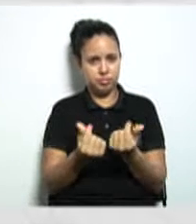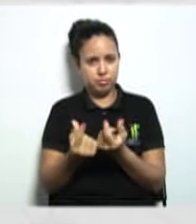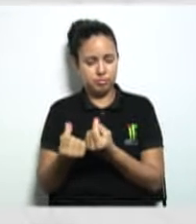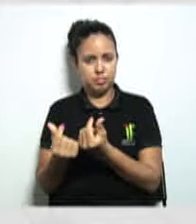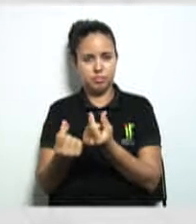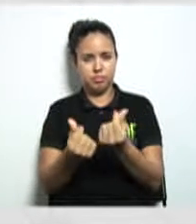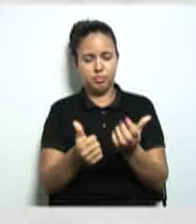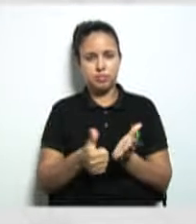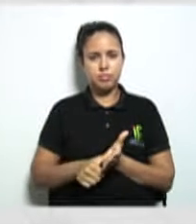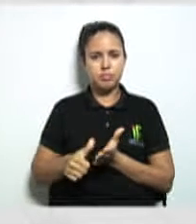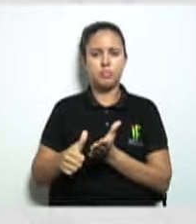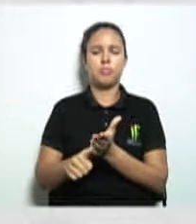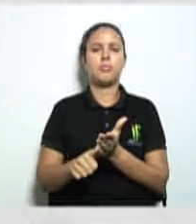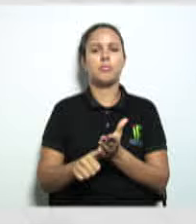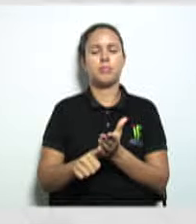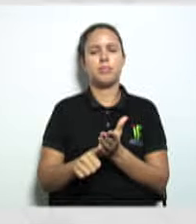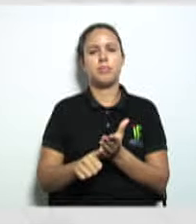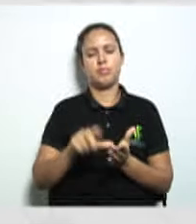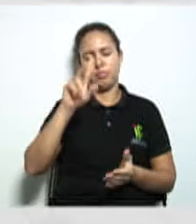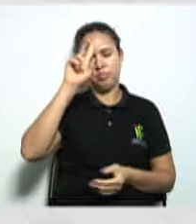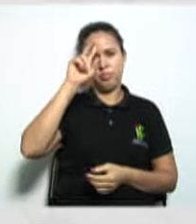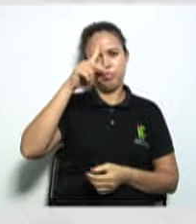Autonomia e independência.